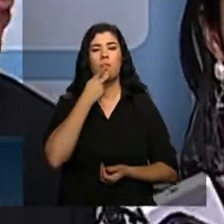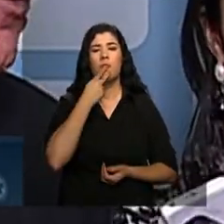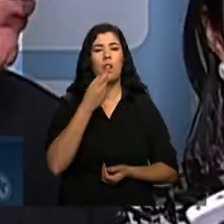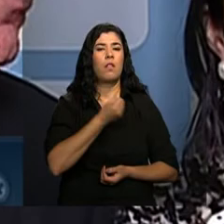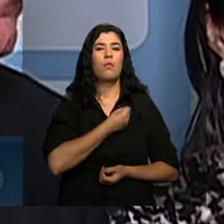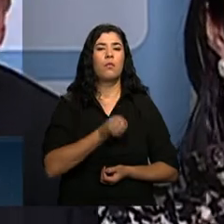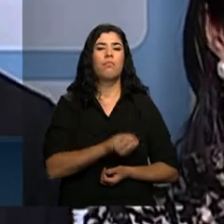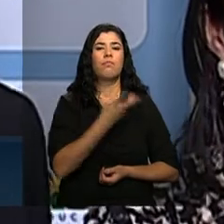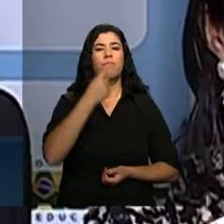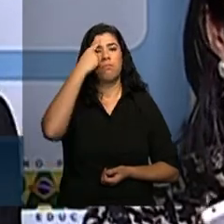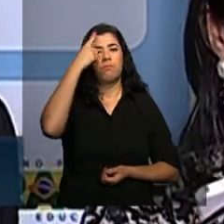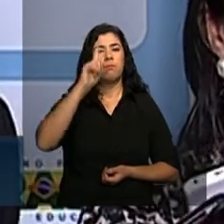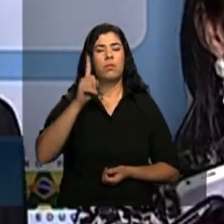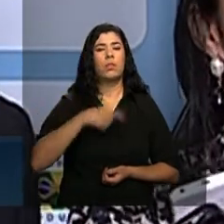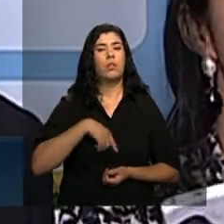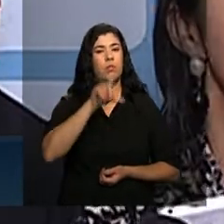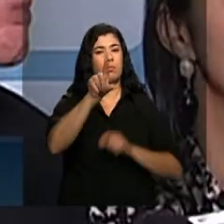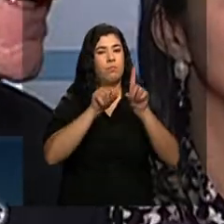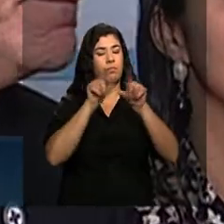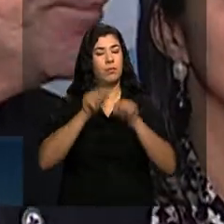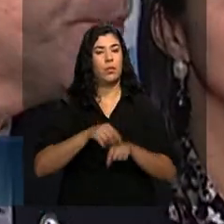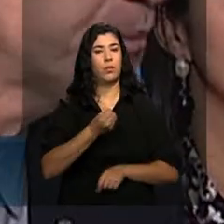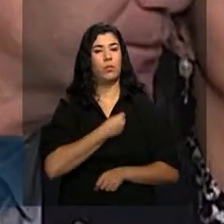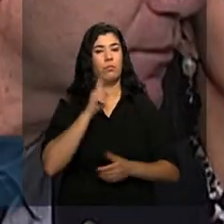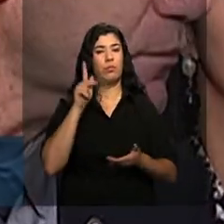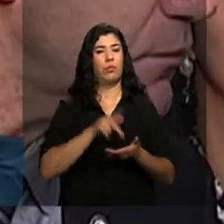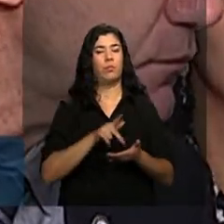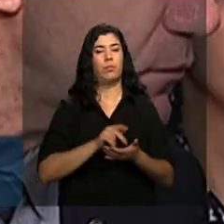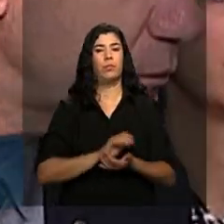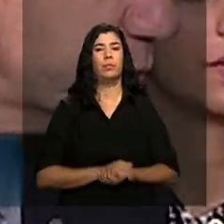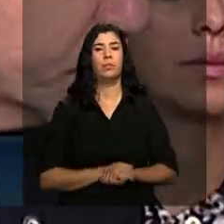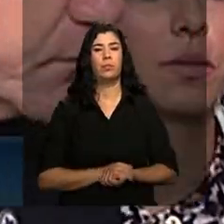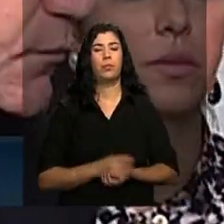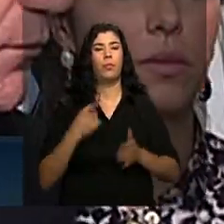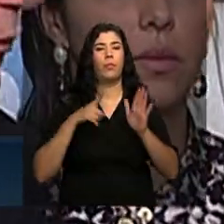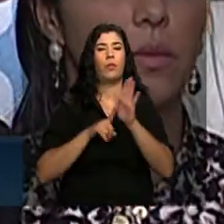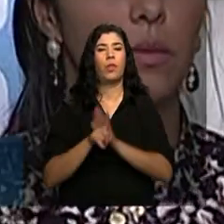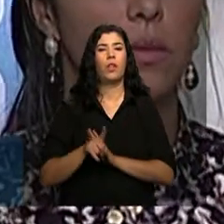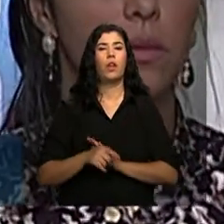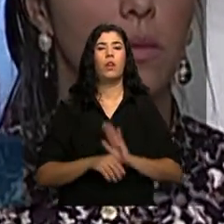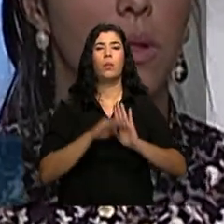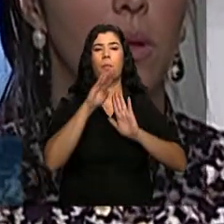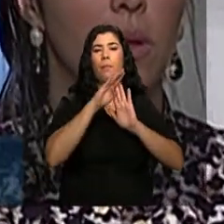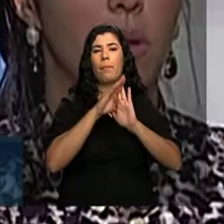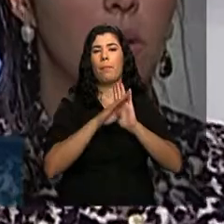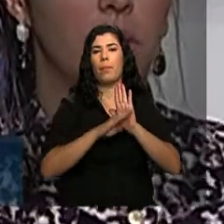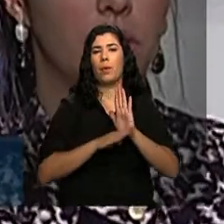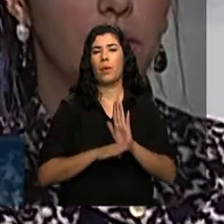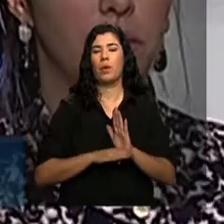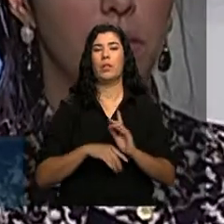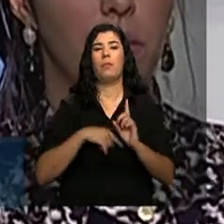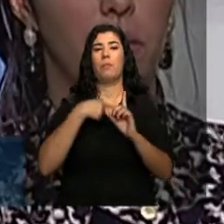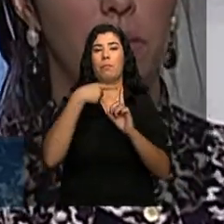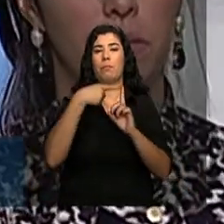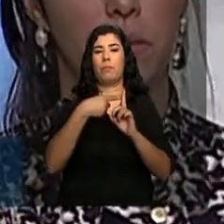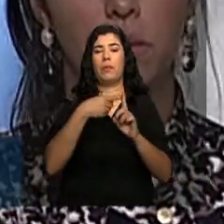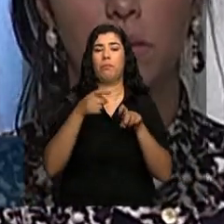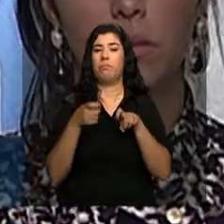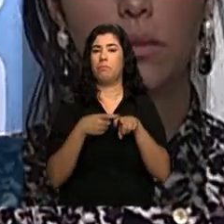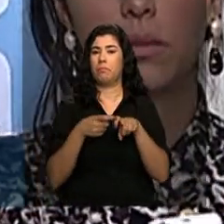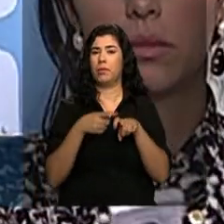errados, eu prefiro pegar os dados oficiais, tá? Em relação a mais médicos, teve mais uma deserção, só tendo que com